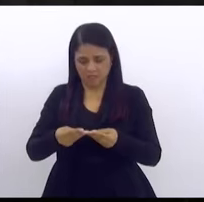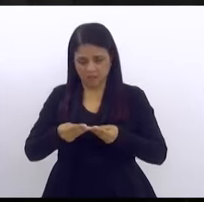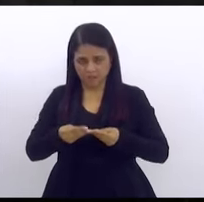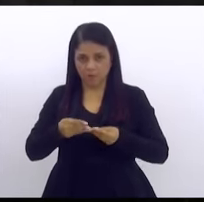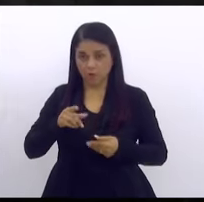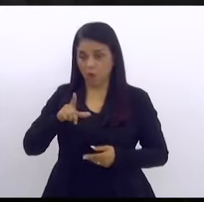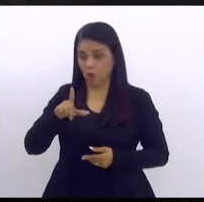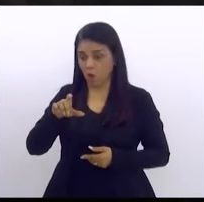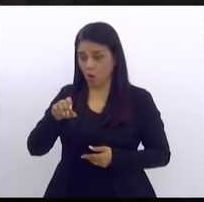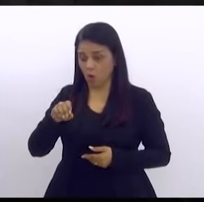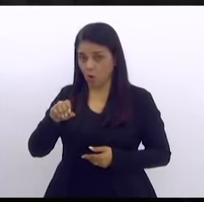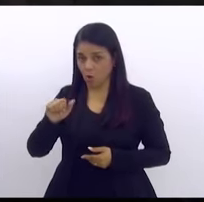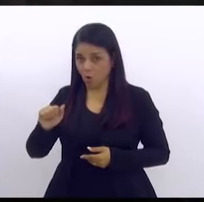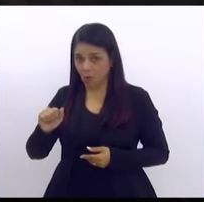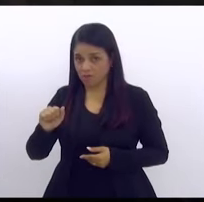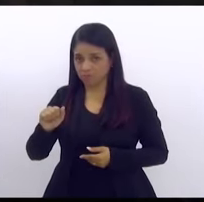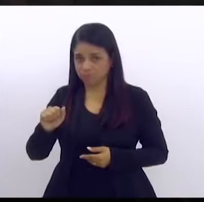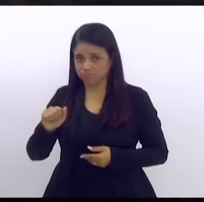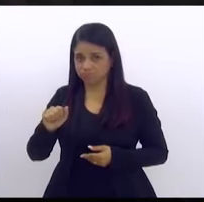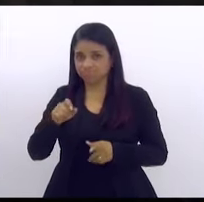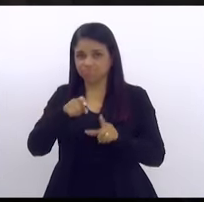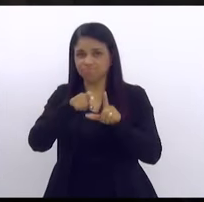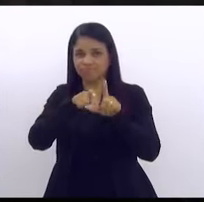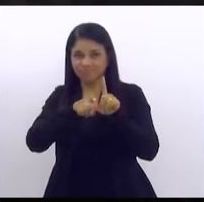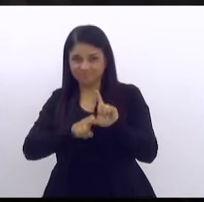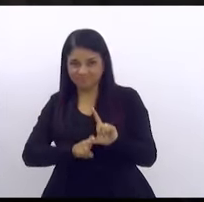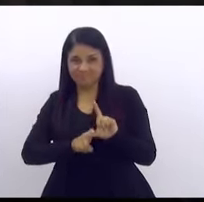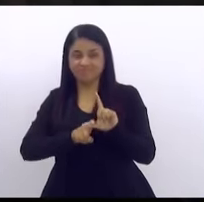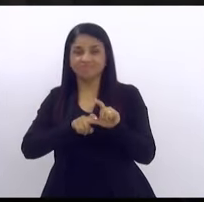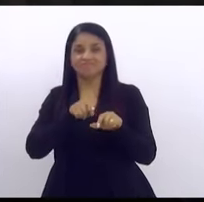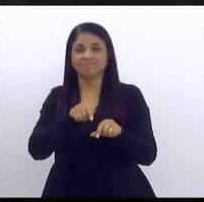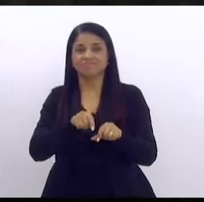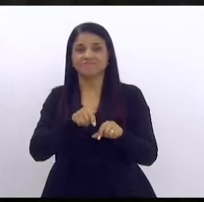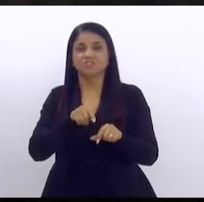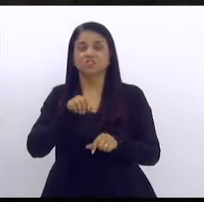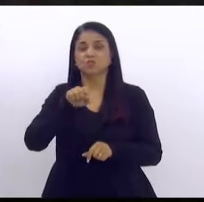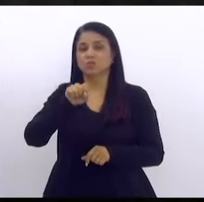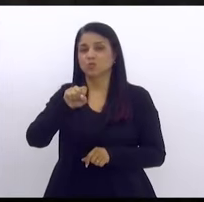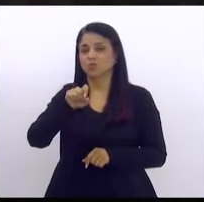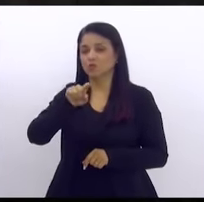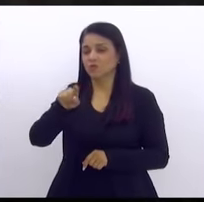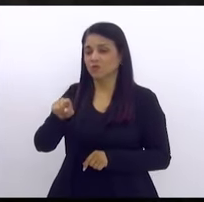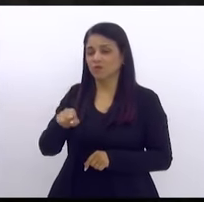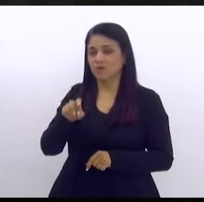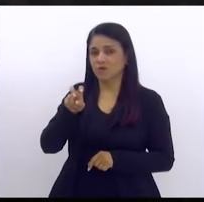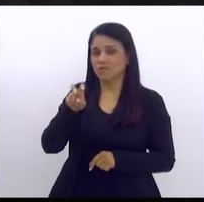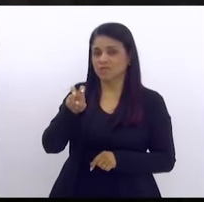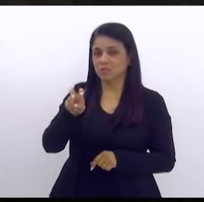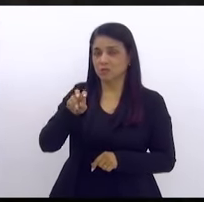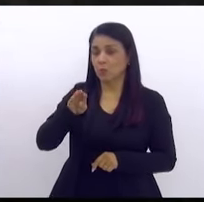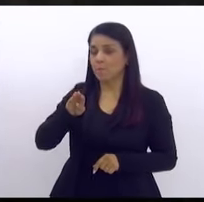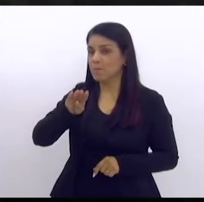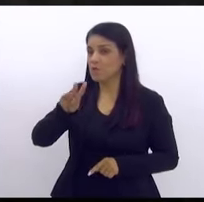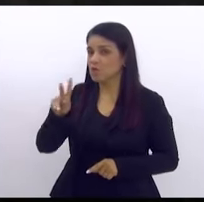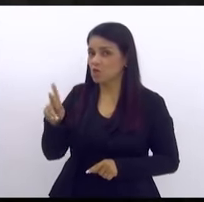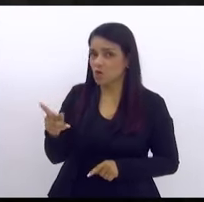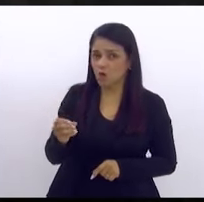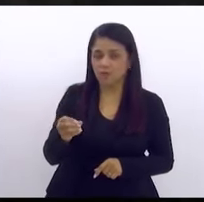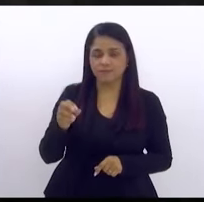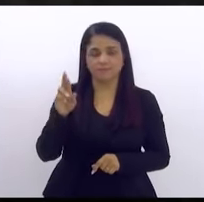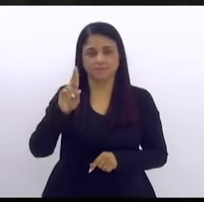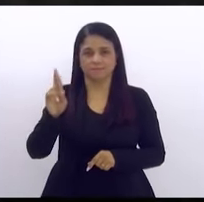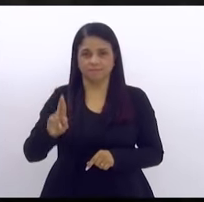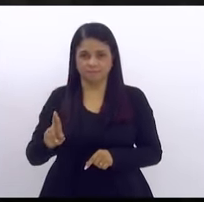LOA com um rombo de 8,5 bilhões de reais. E